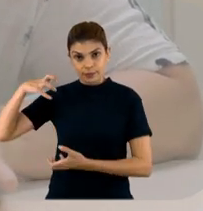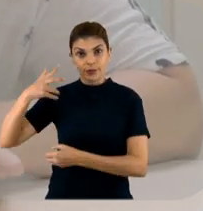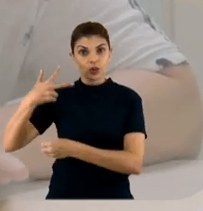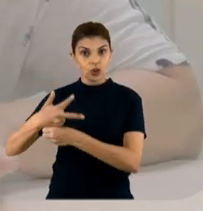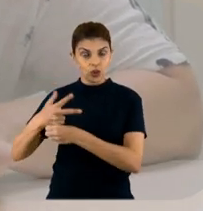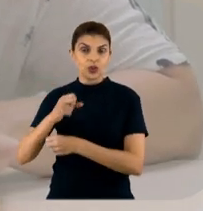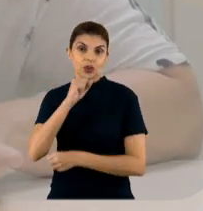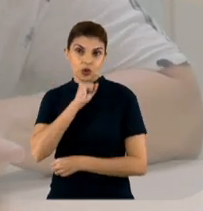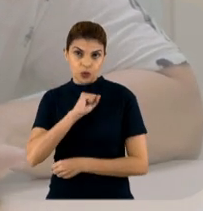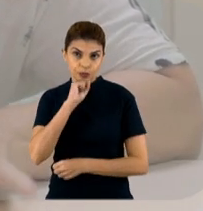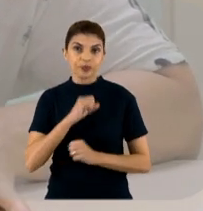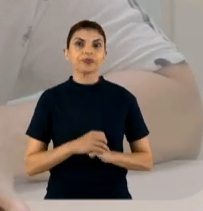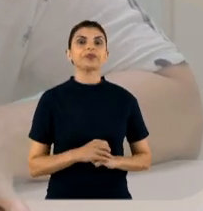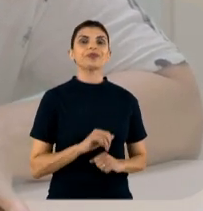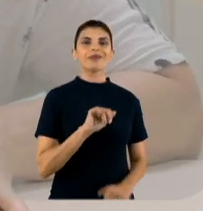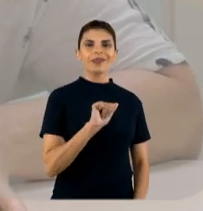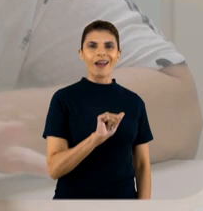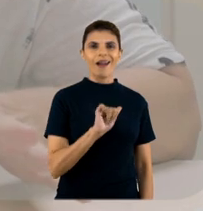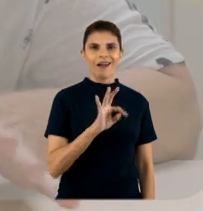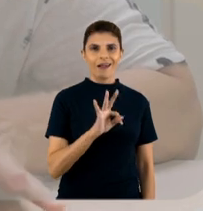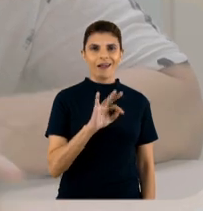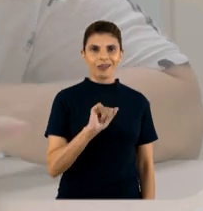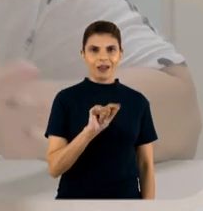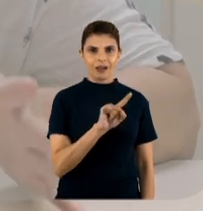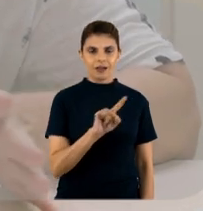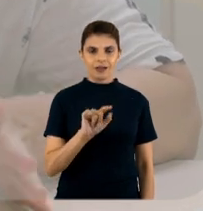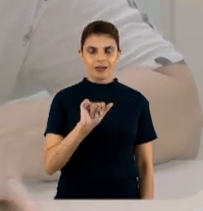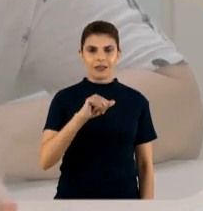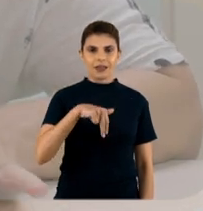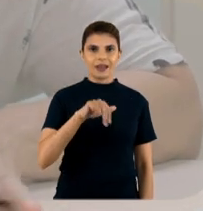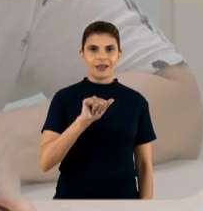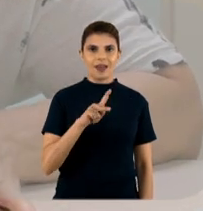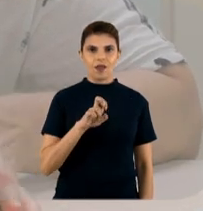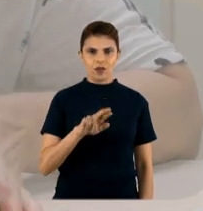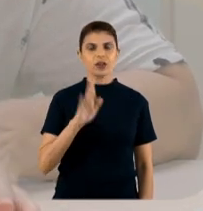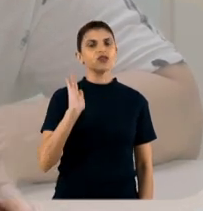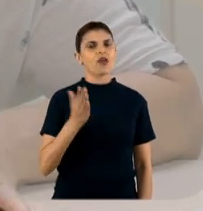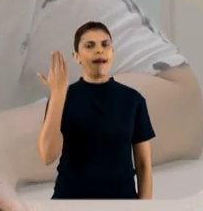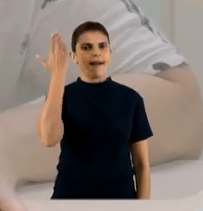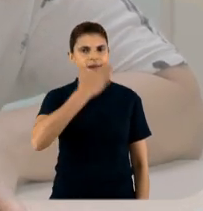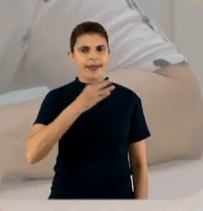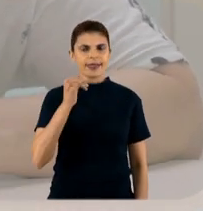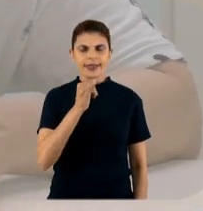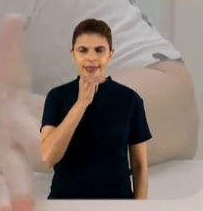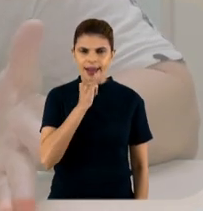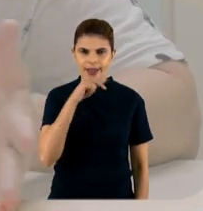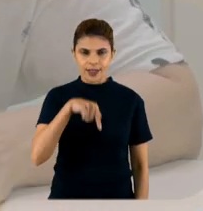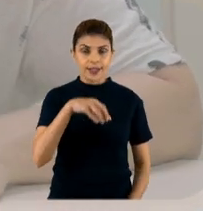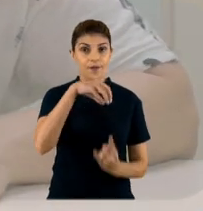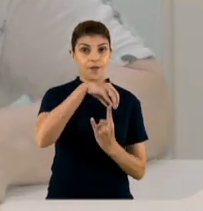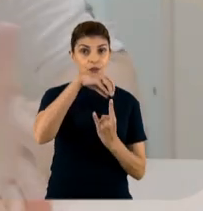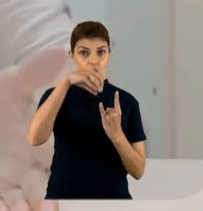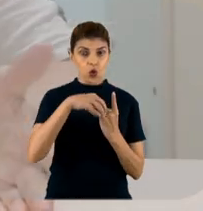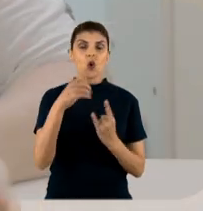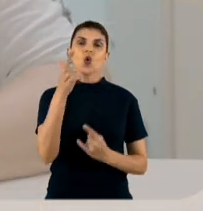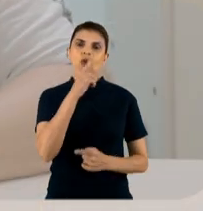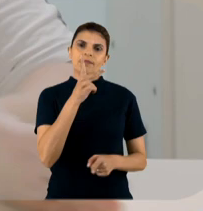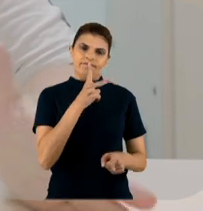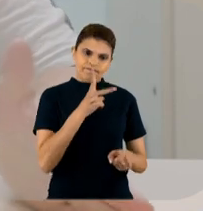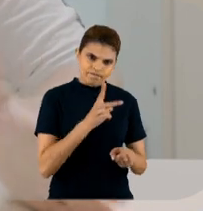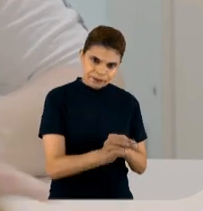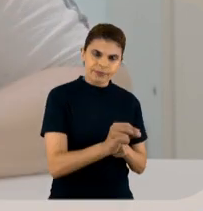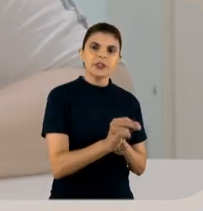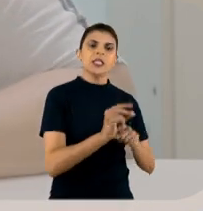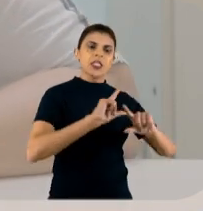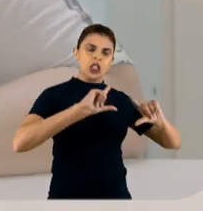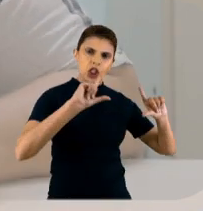eh o atazanavir Por Exemplo foi testado em cultura de célula aqui na focuz né e consegue matar o